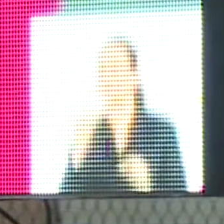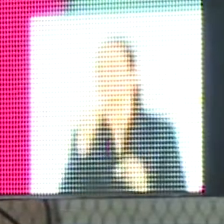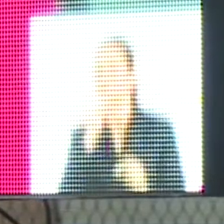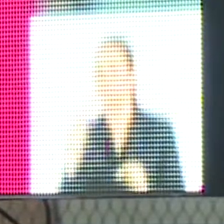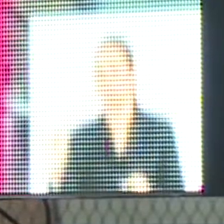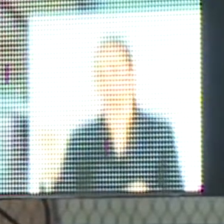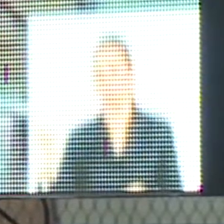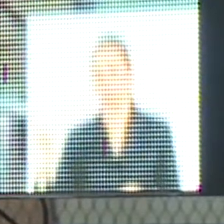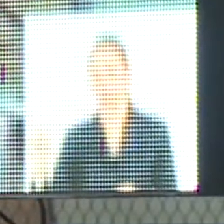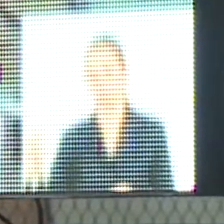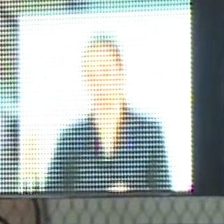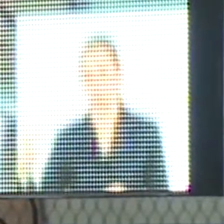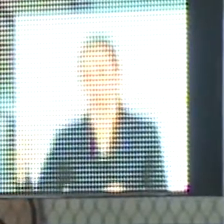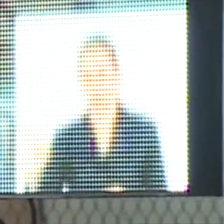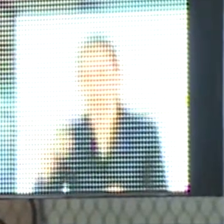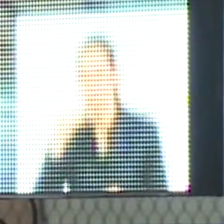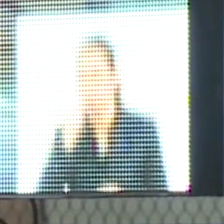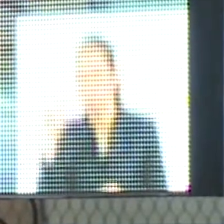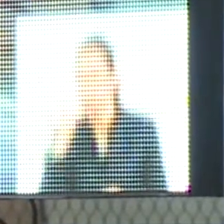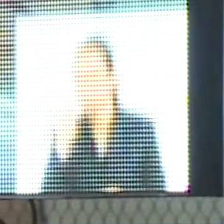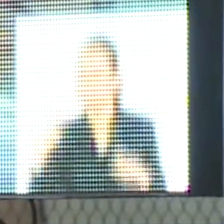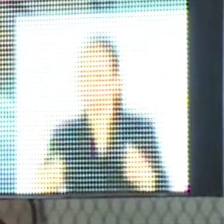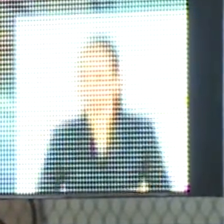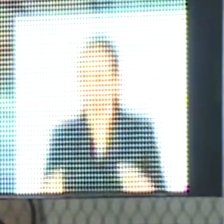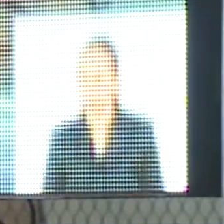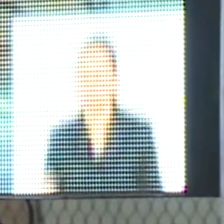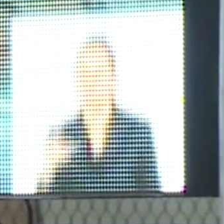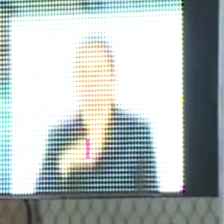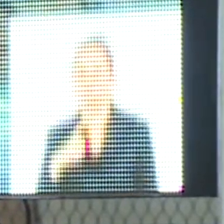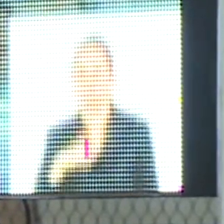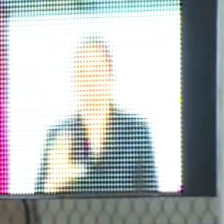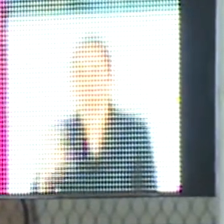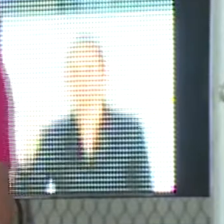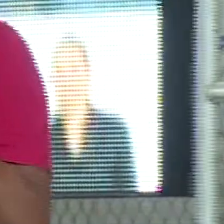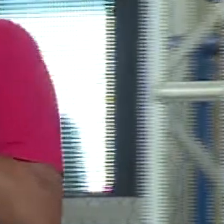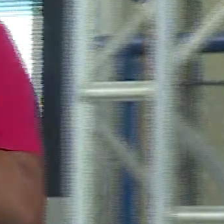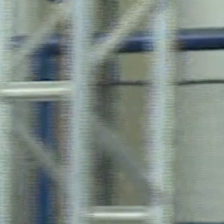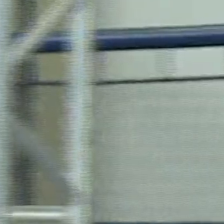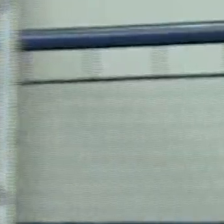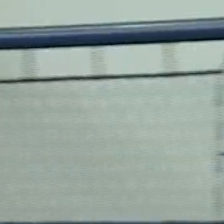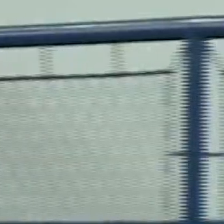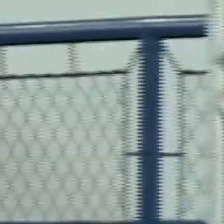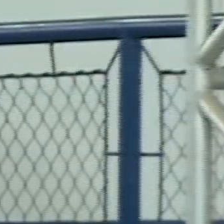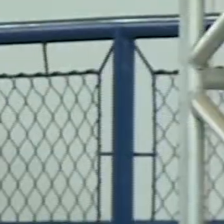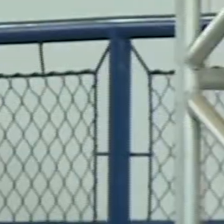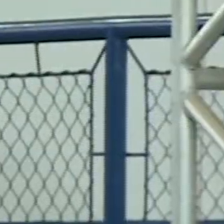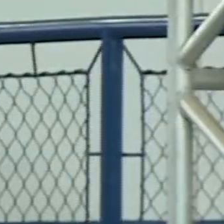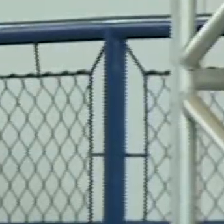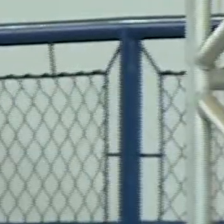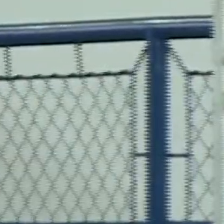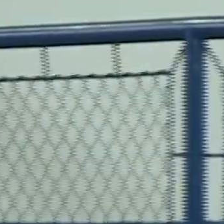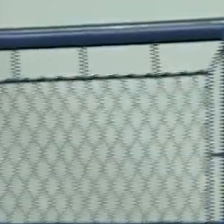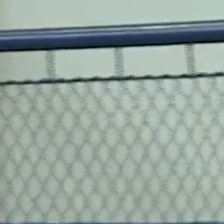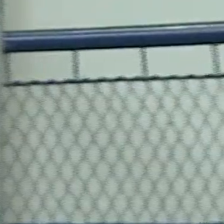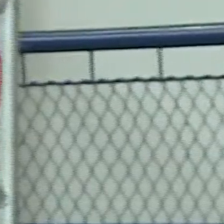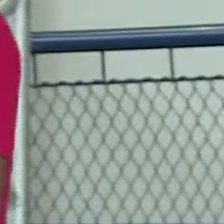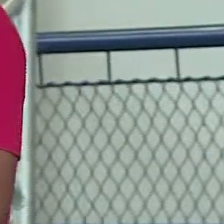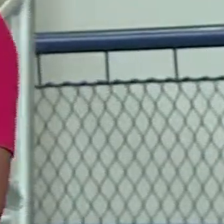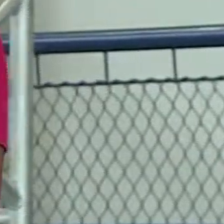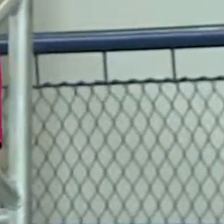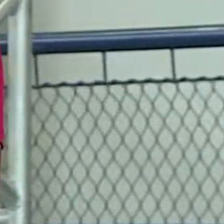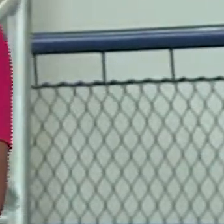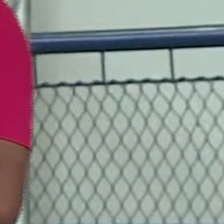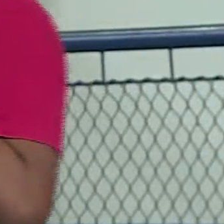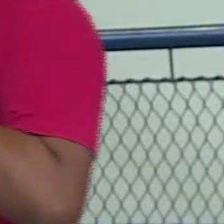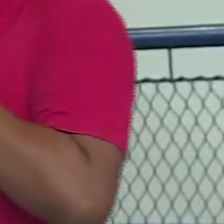ativação, menor é a velocidade da reação. Tipo, tem um show qualquer aí desse da vida.